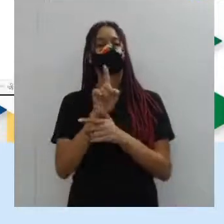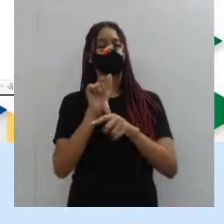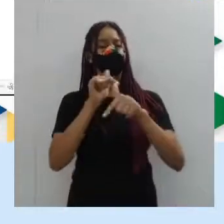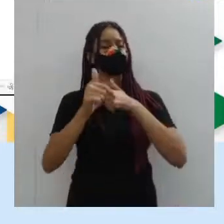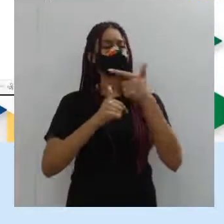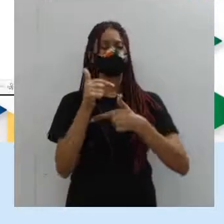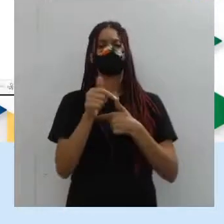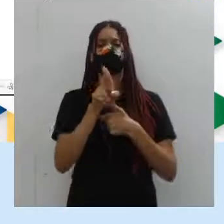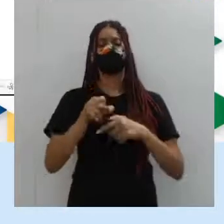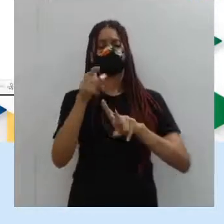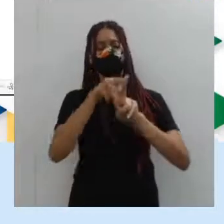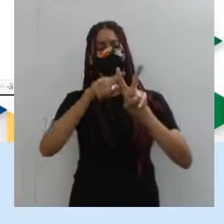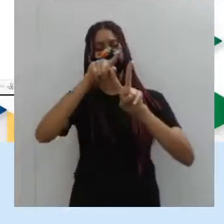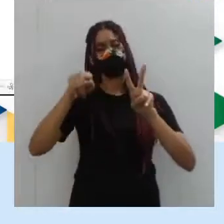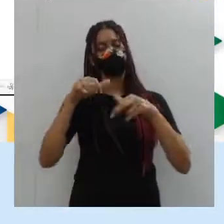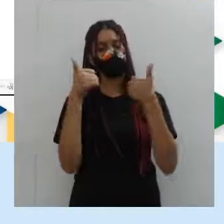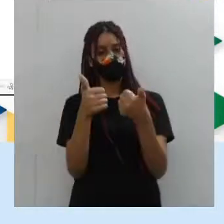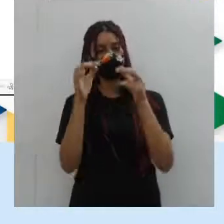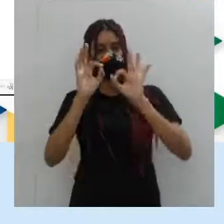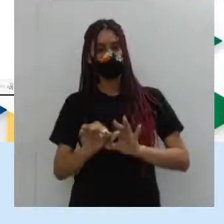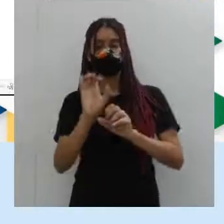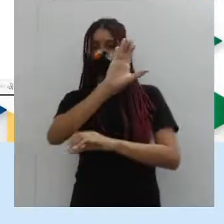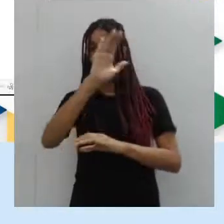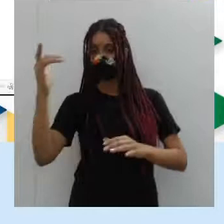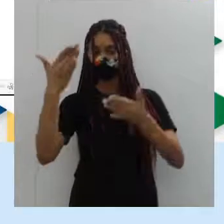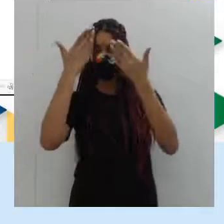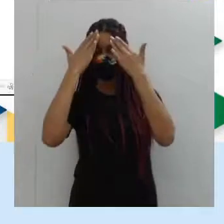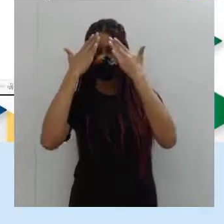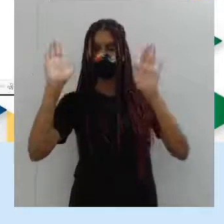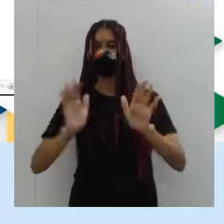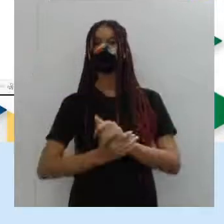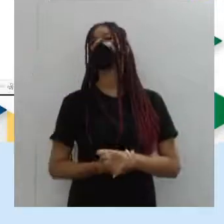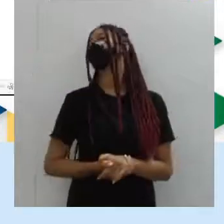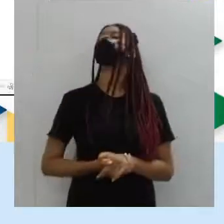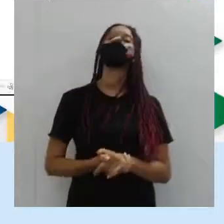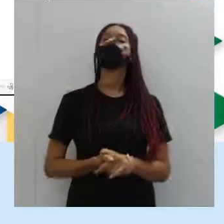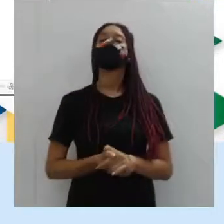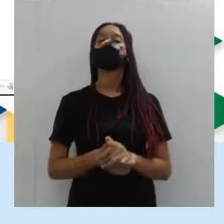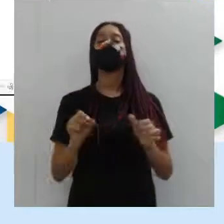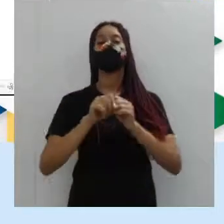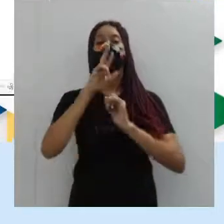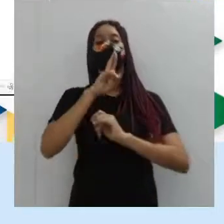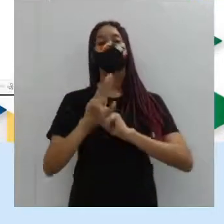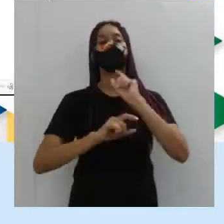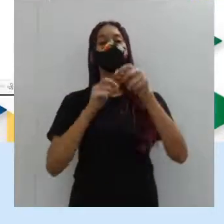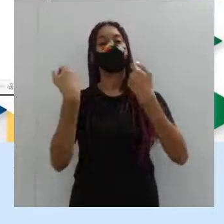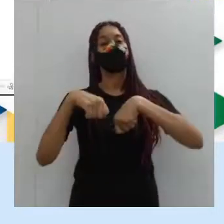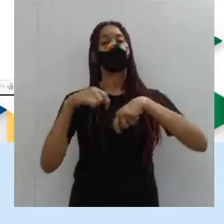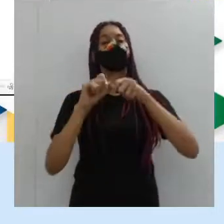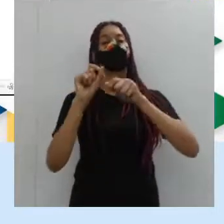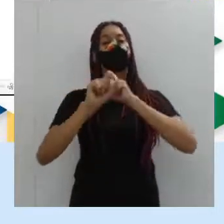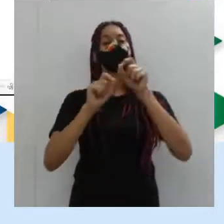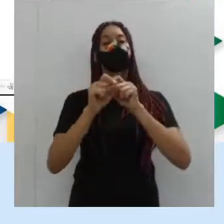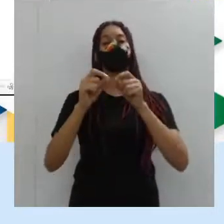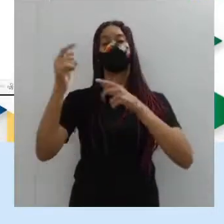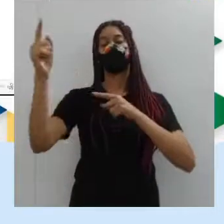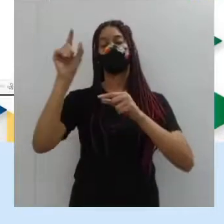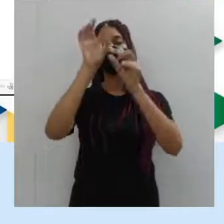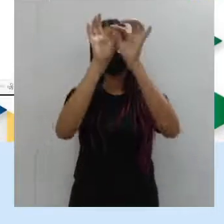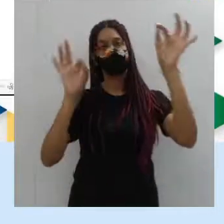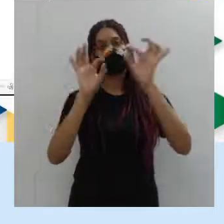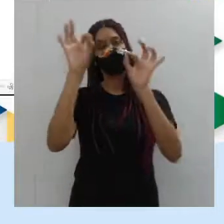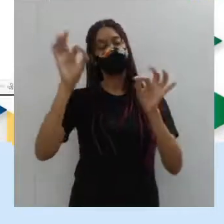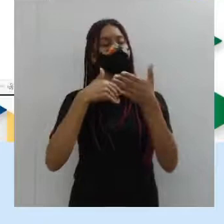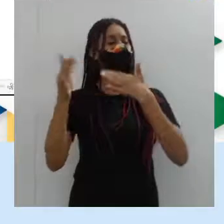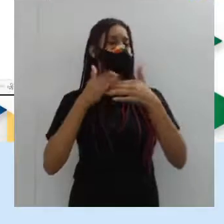com raízes, tá bom? Tá claro isso? Ela faz, para a resolução dela, eu preciso fazer produto dos meios pelos extremos, ou